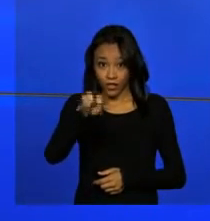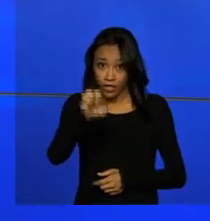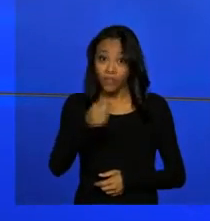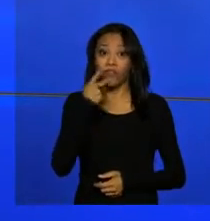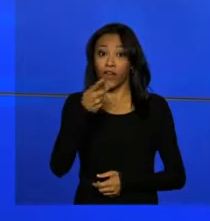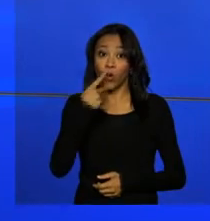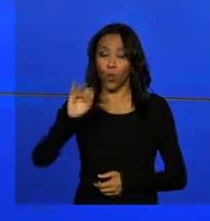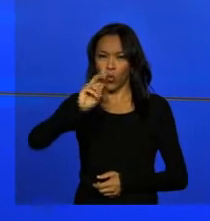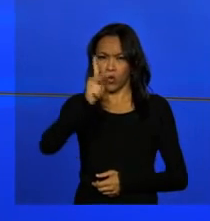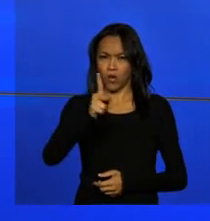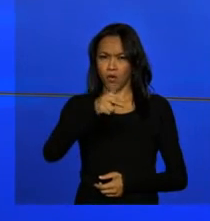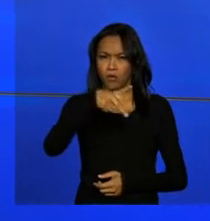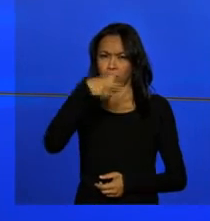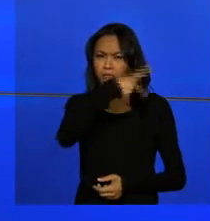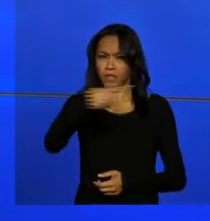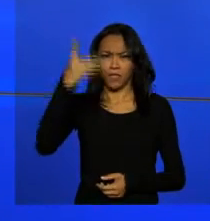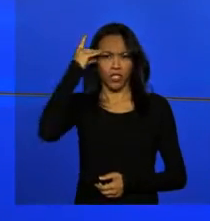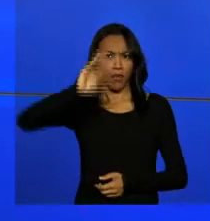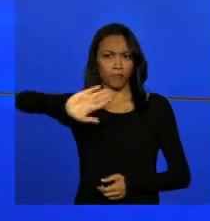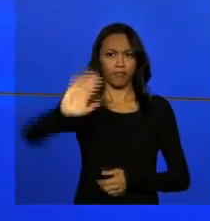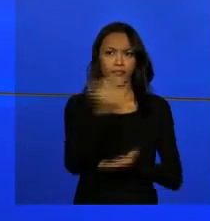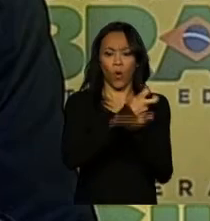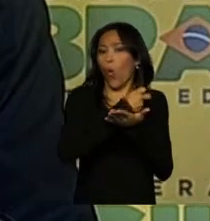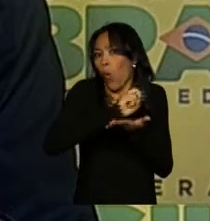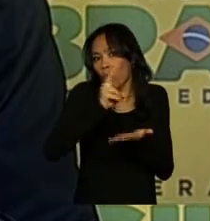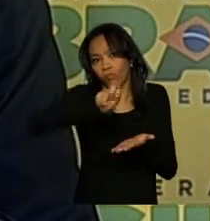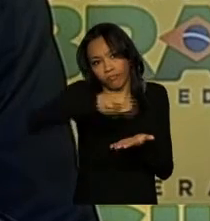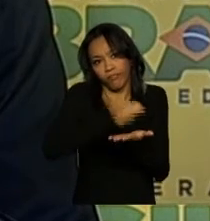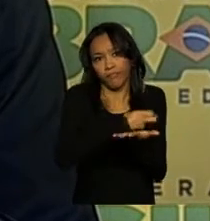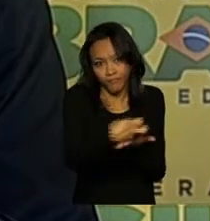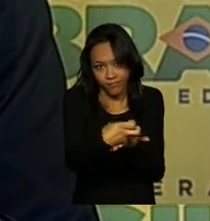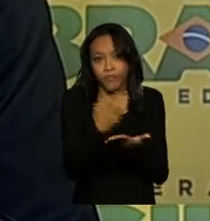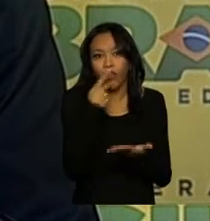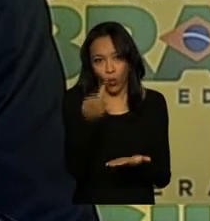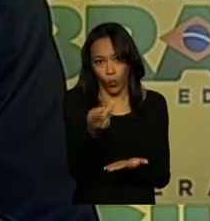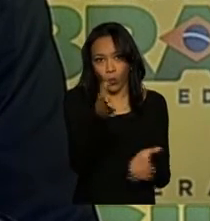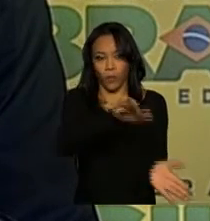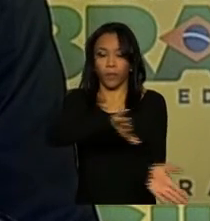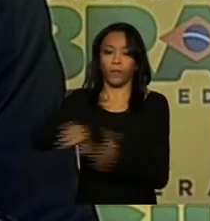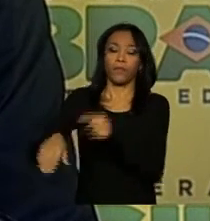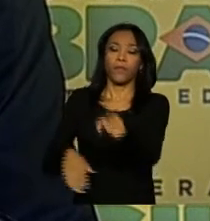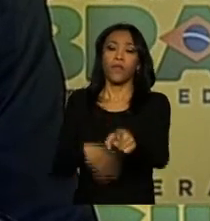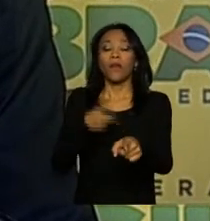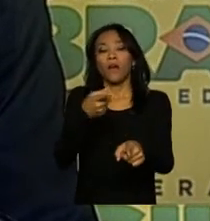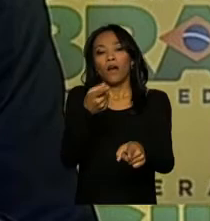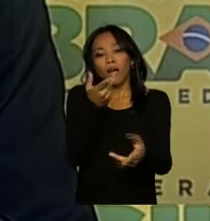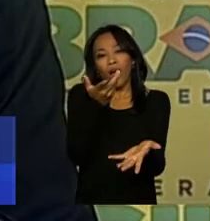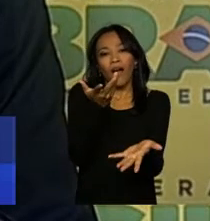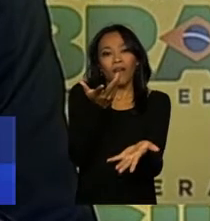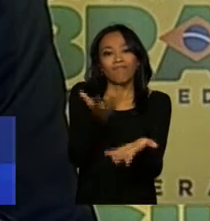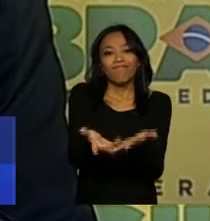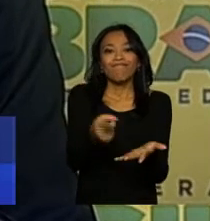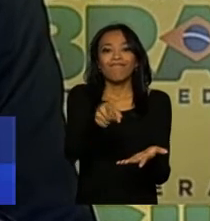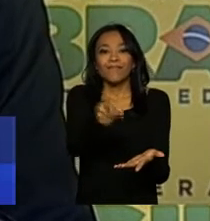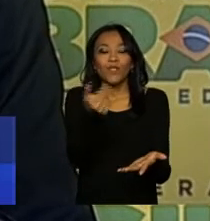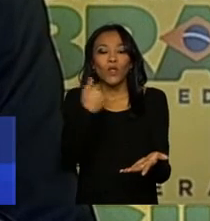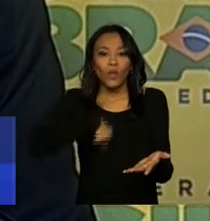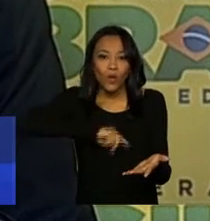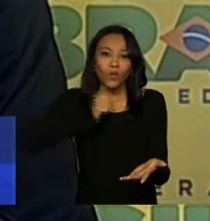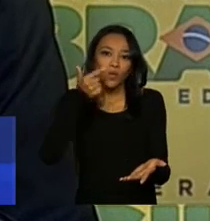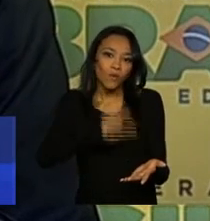contra a presidenta dilma rousseff votar para presidente egípcio eleição perder várias ganhamos